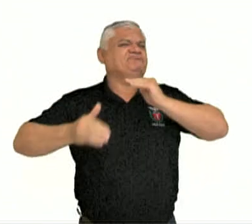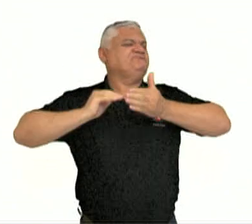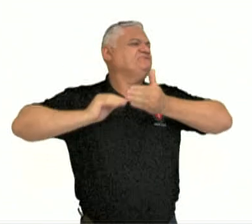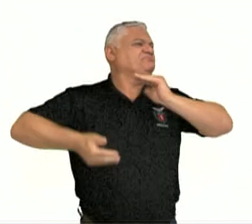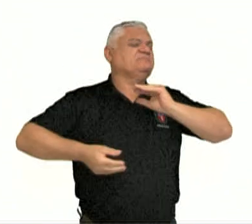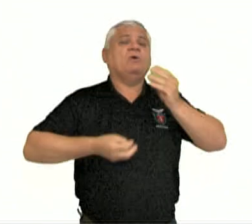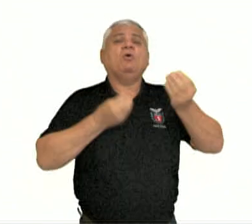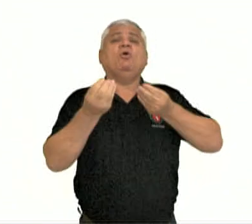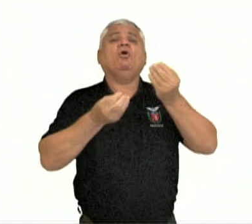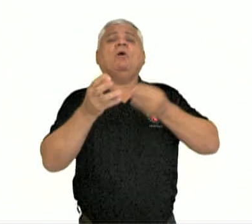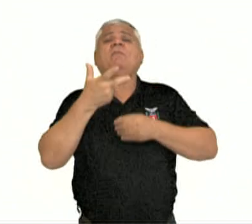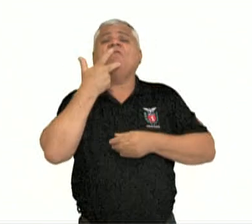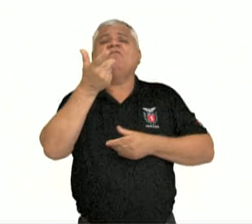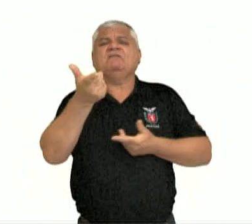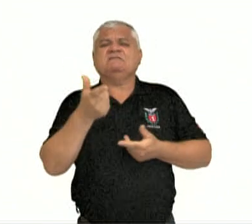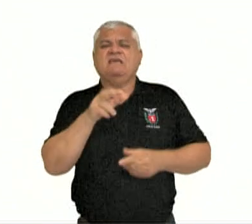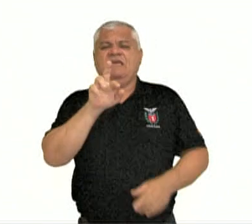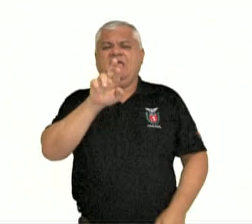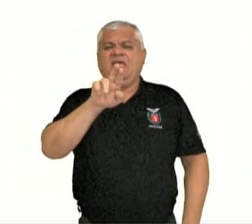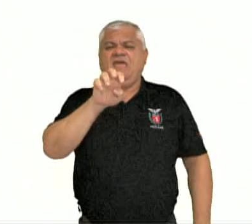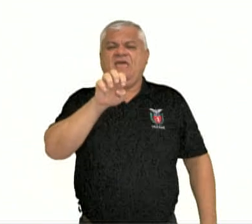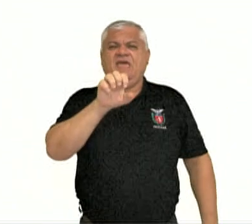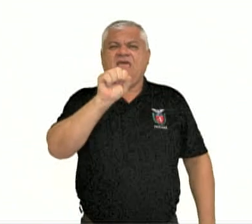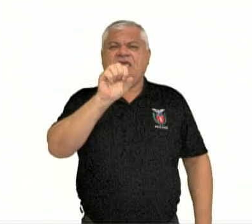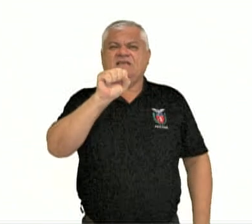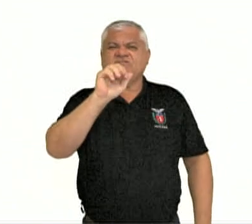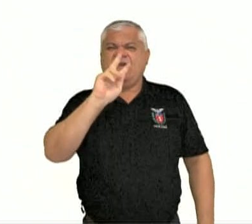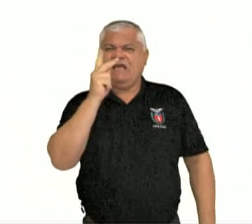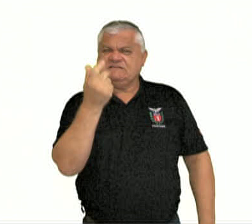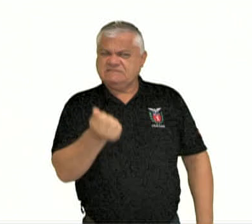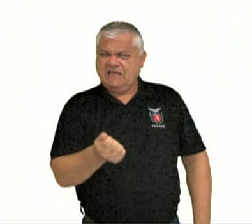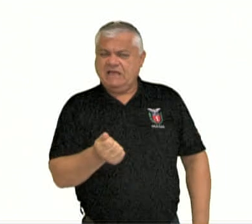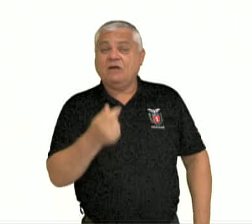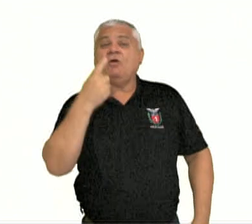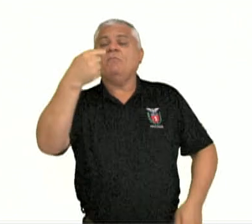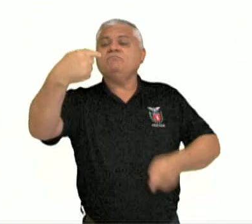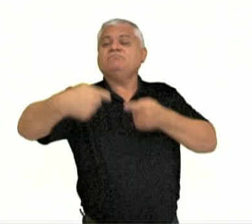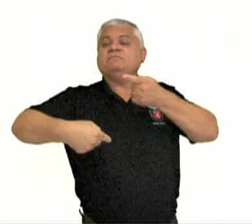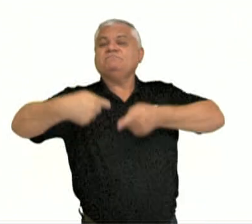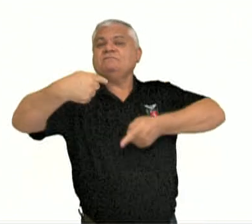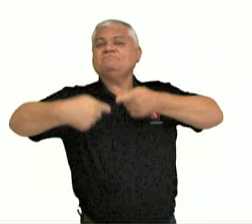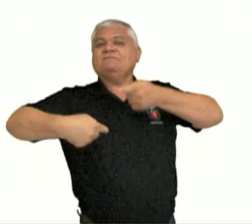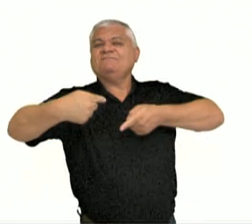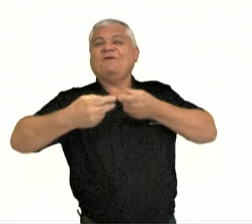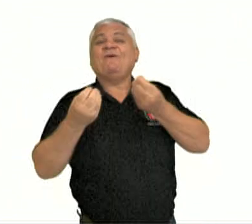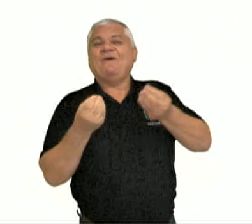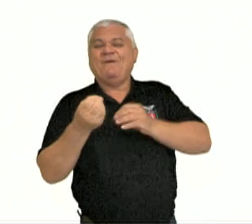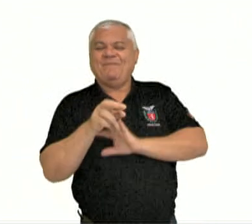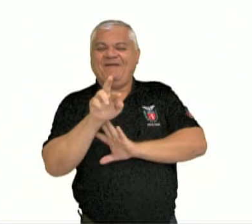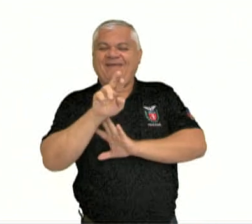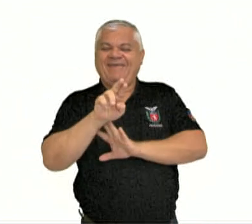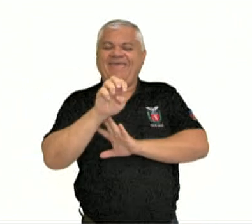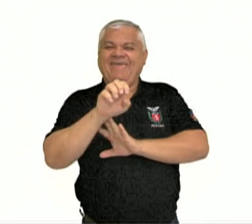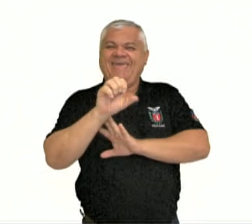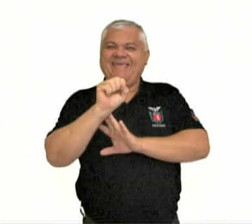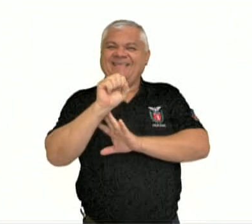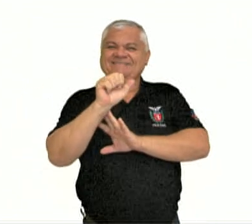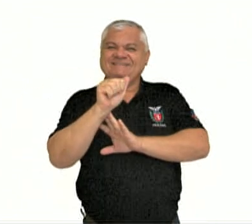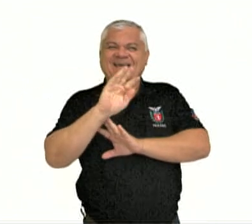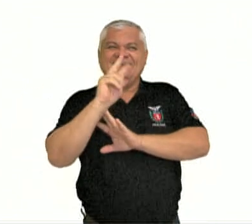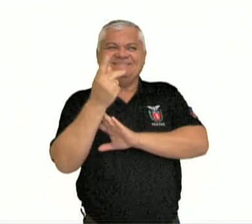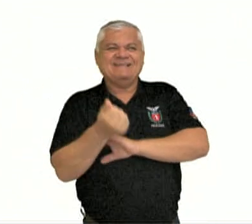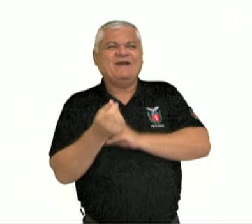a rechaça? Rechaça, essa palavra significa debater, rebater. Como você rebate